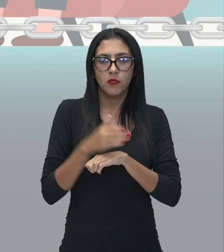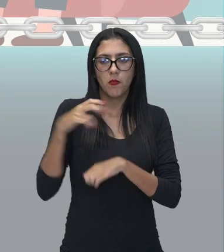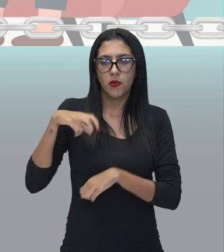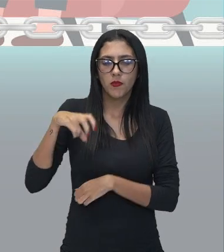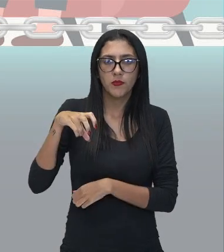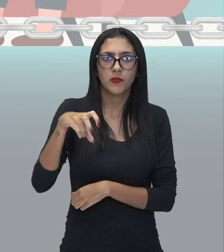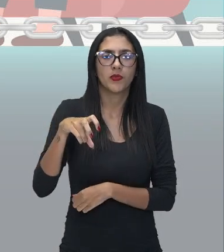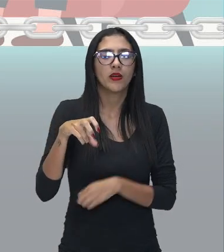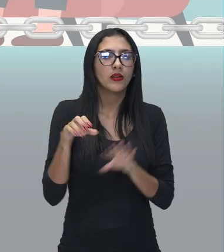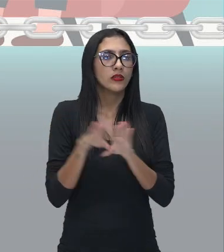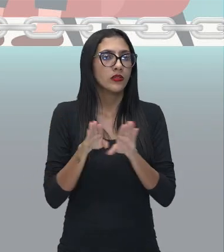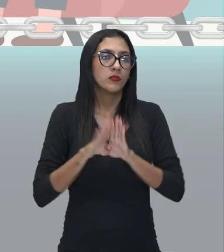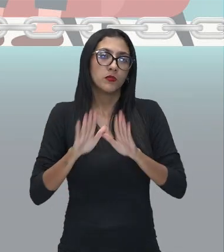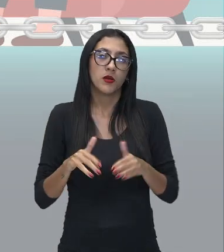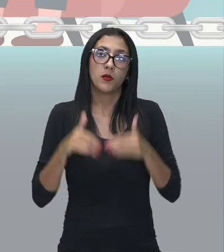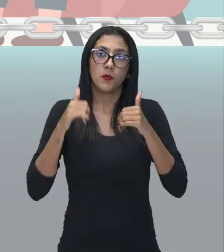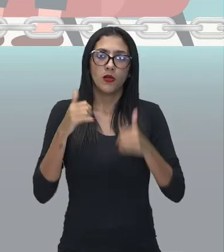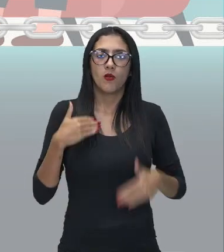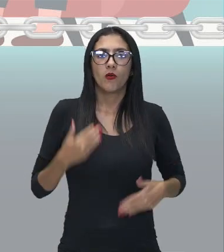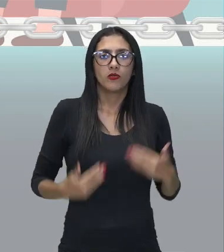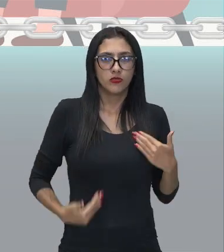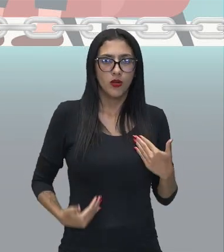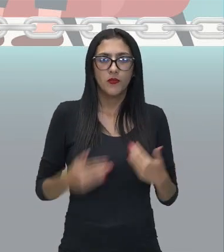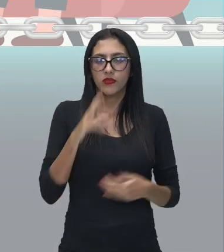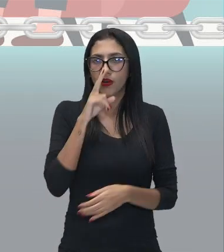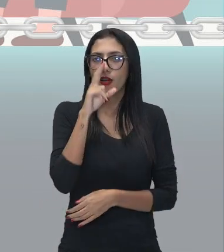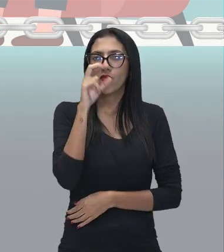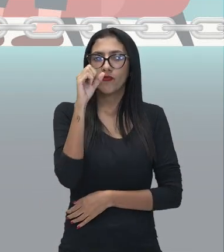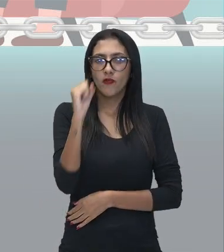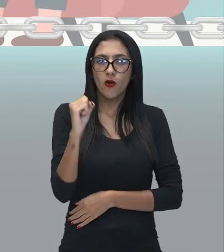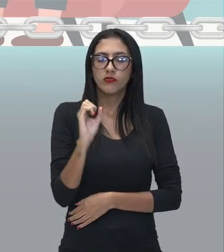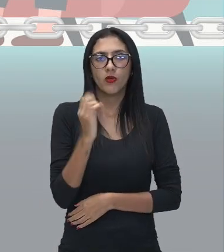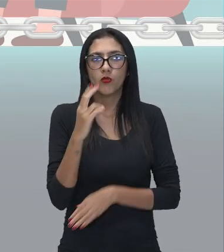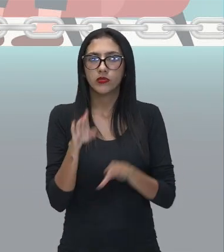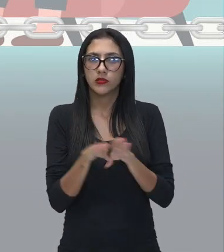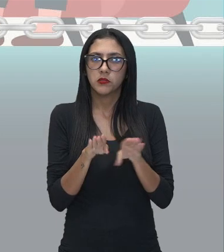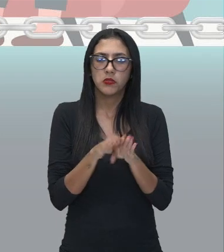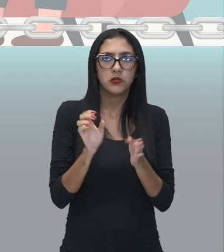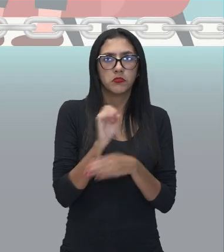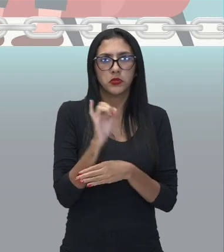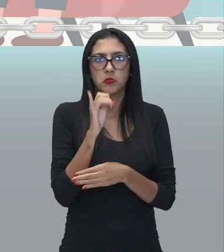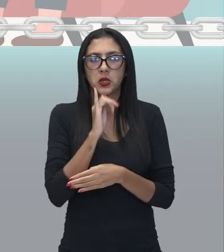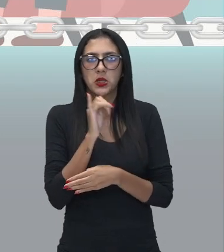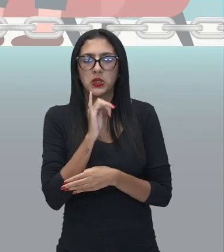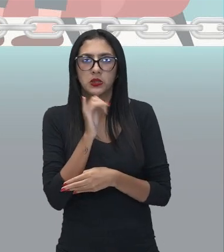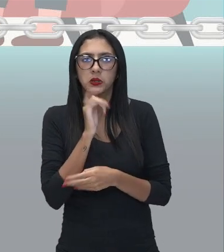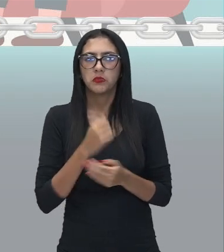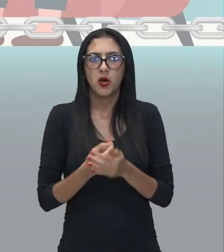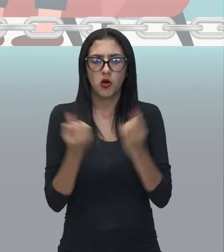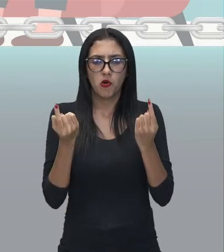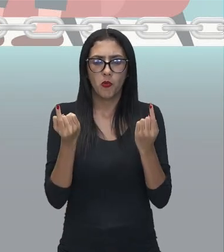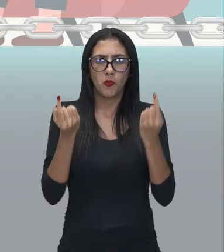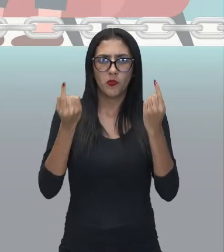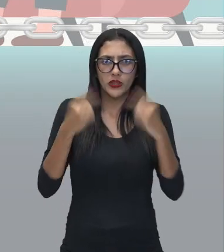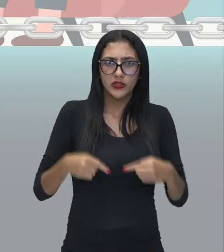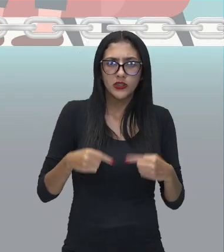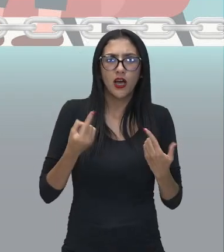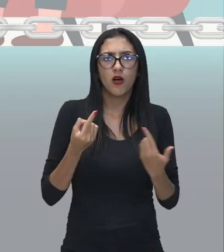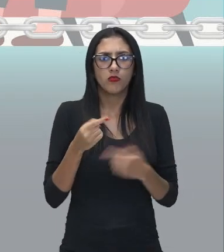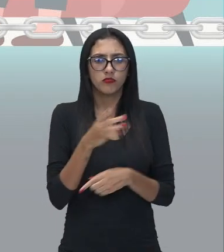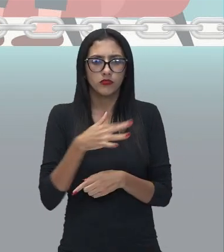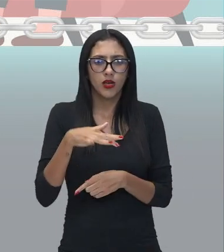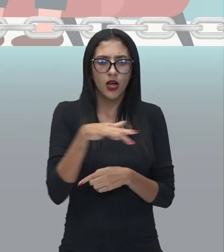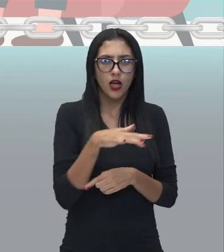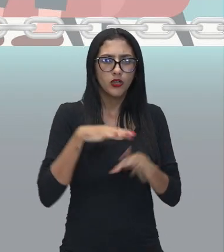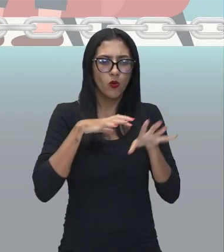se fortalecer, para, no caso de competir com alguém, né, de fazer alguma conquista de território,